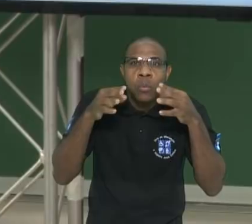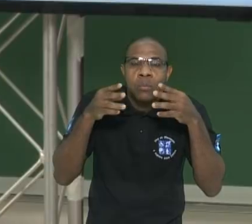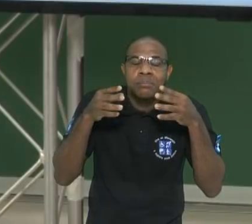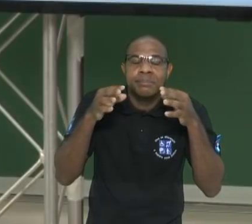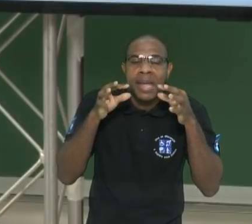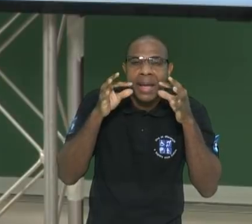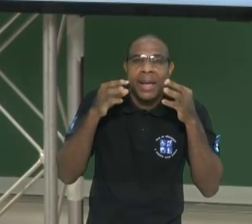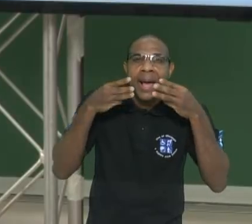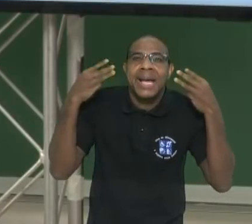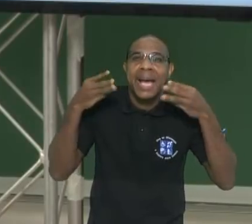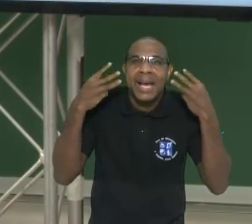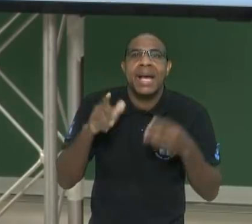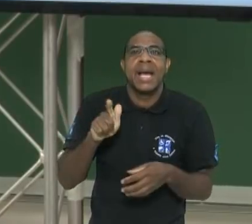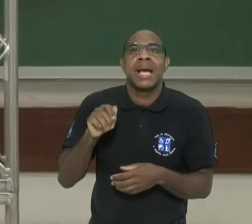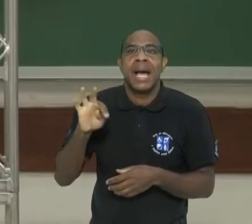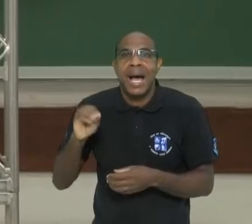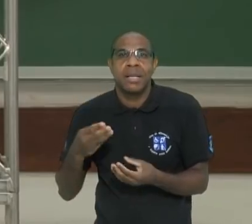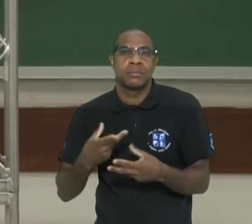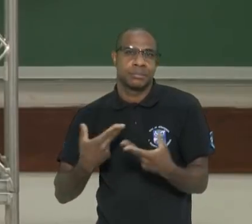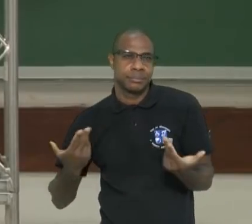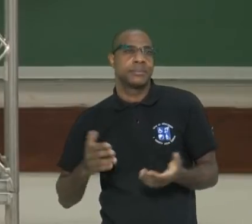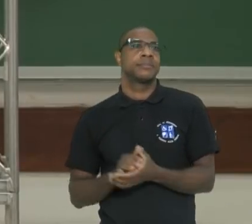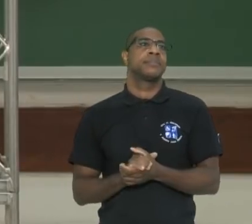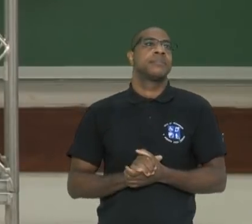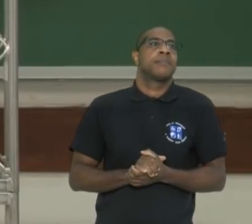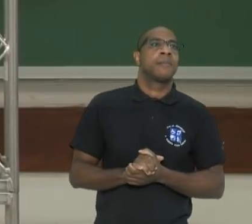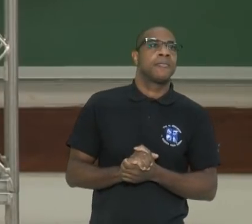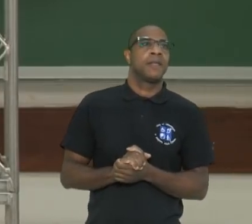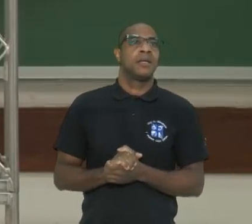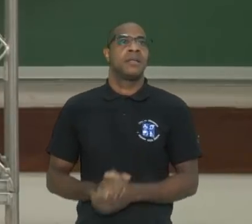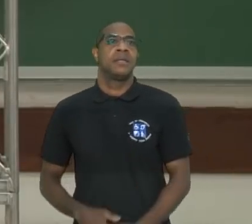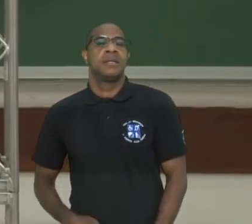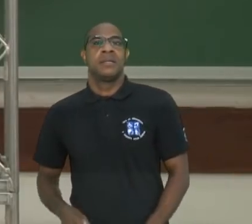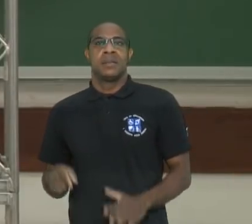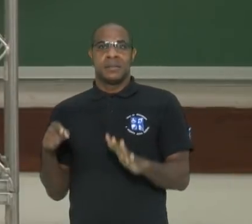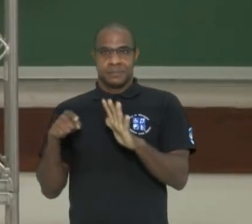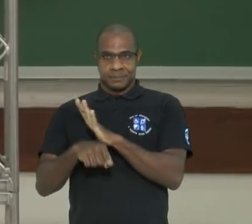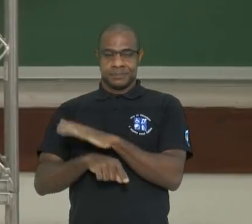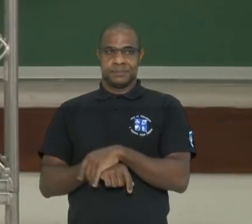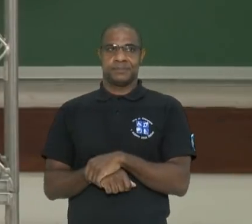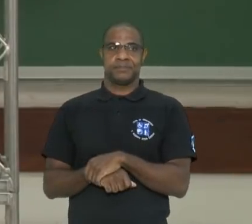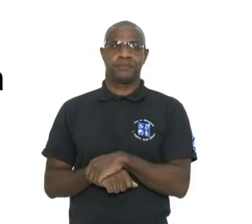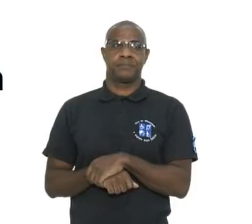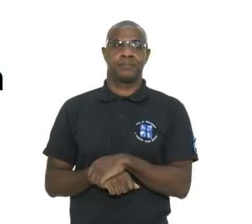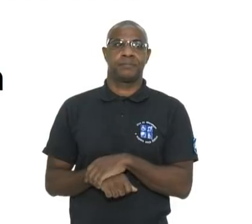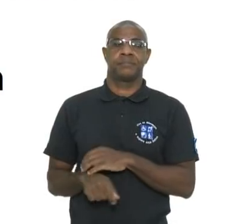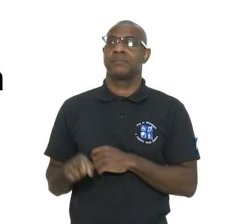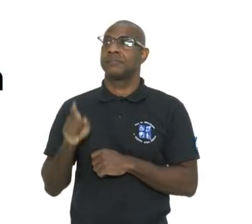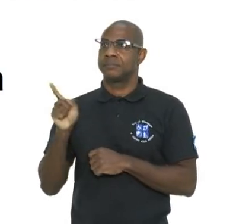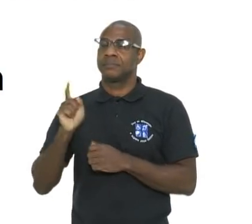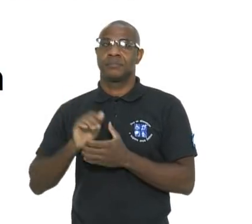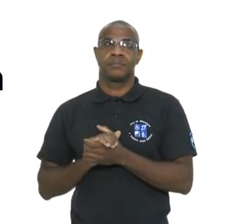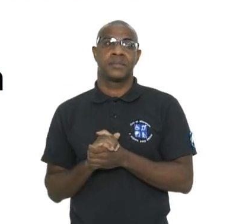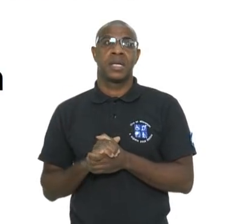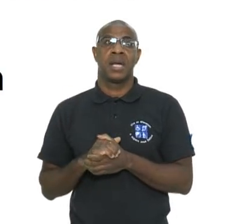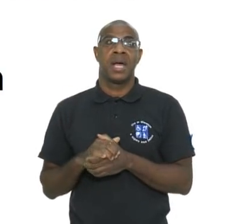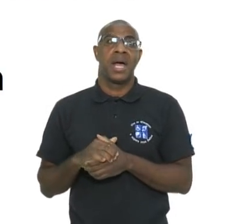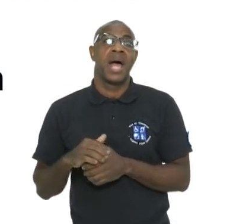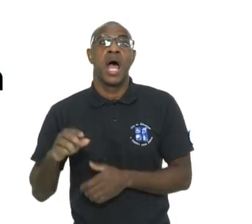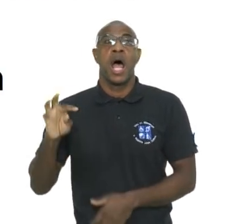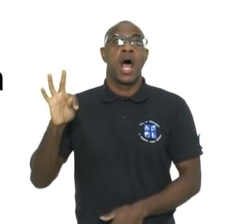por diante. Bom, vamos a um quiz então. A toxoplasmose é uma